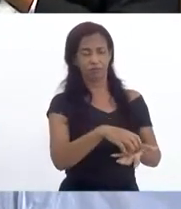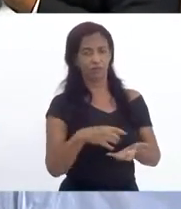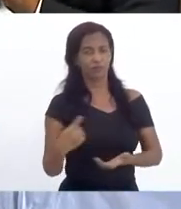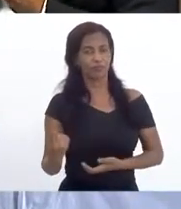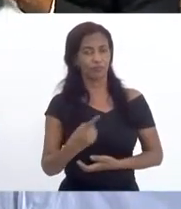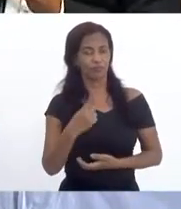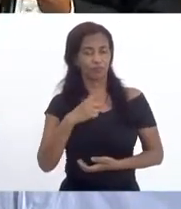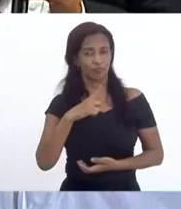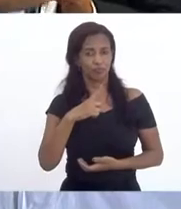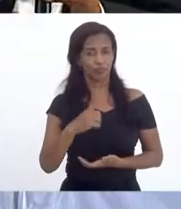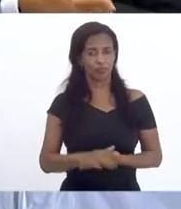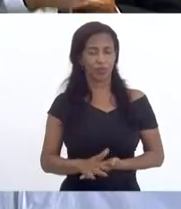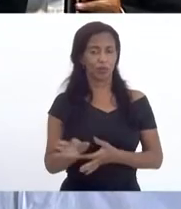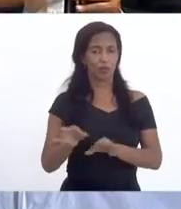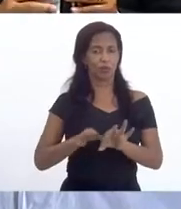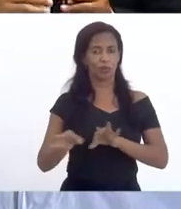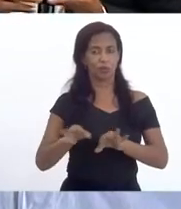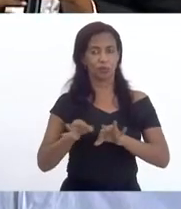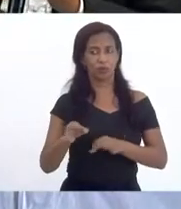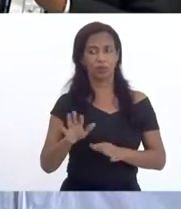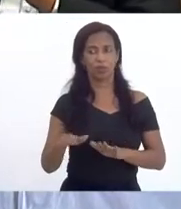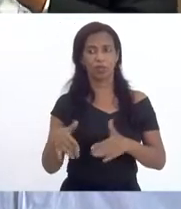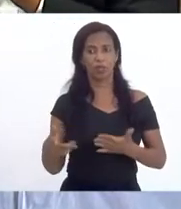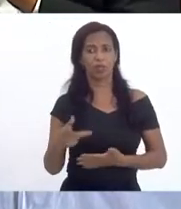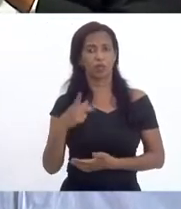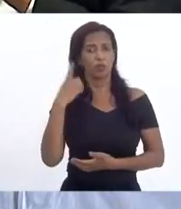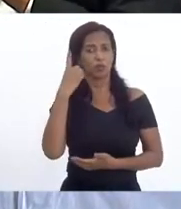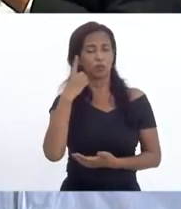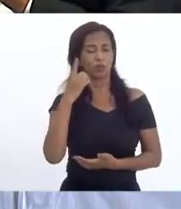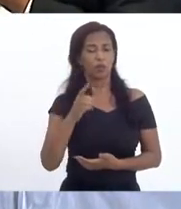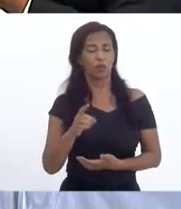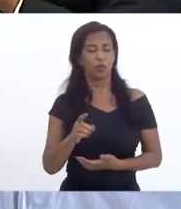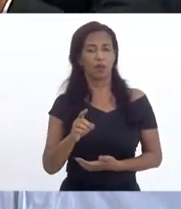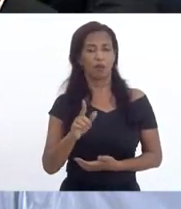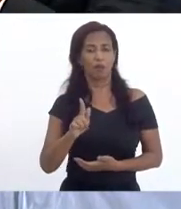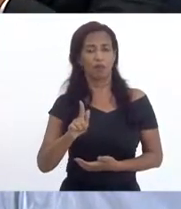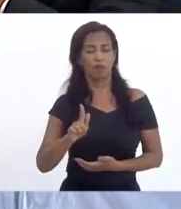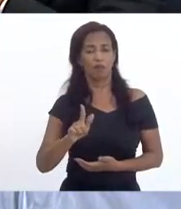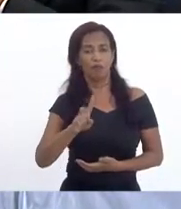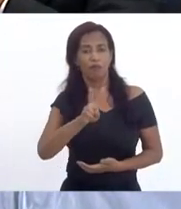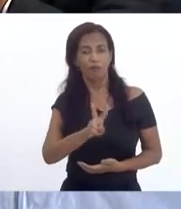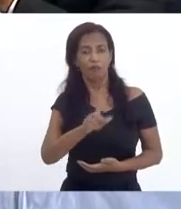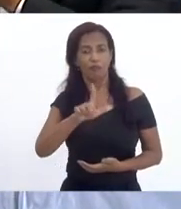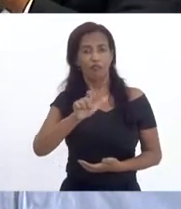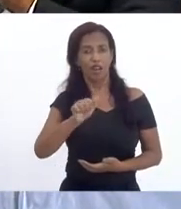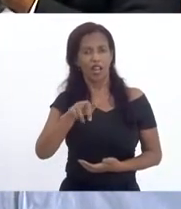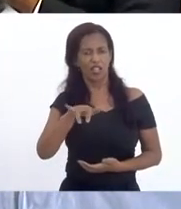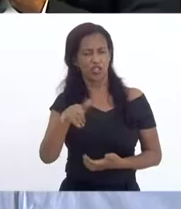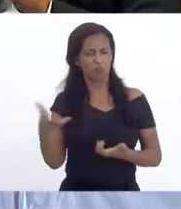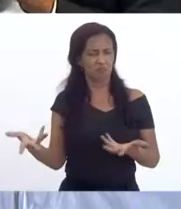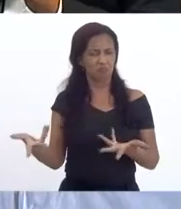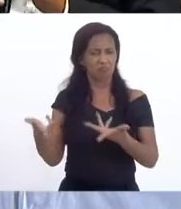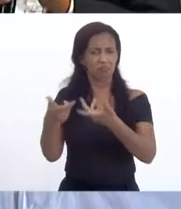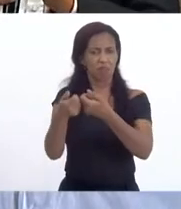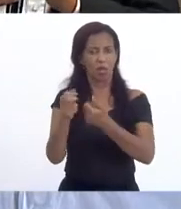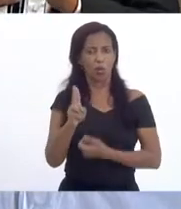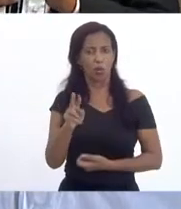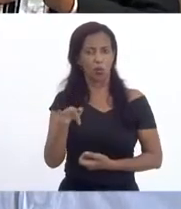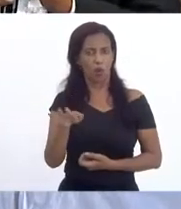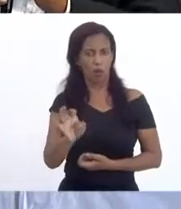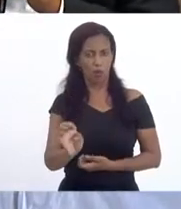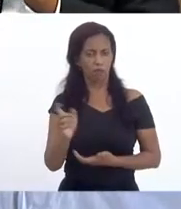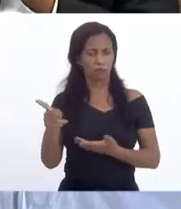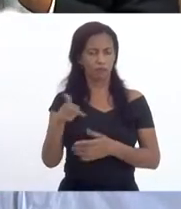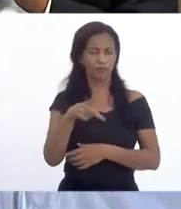Nós temos o projeto do então deputado federal Vladimir Garotinho, feito com maestria também pela UENF, né,